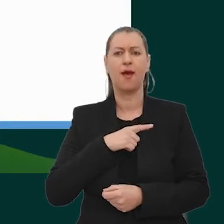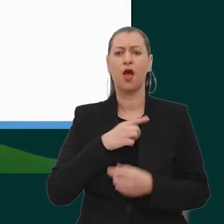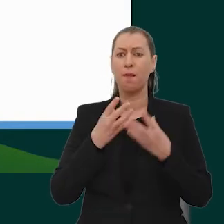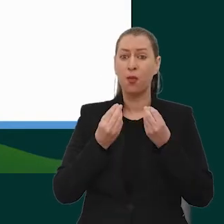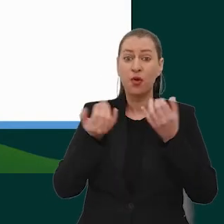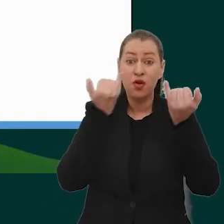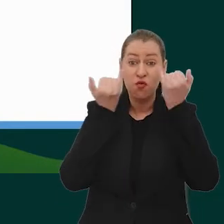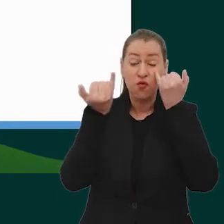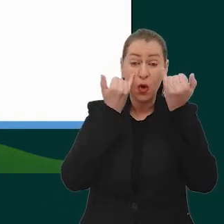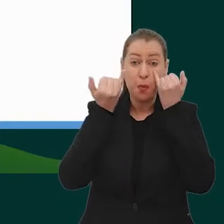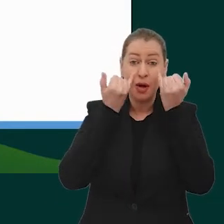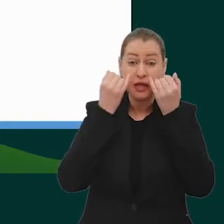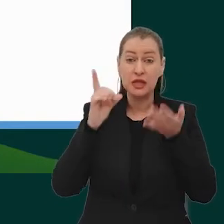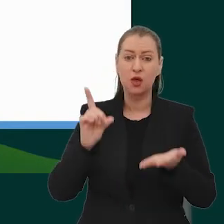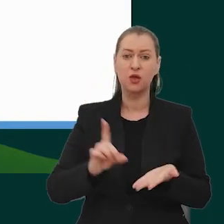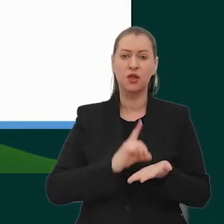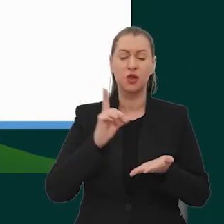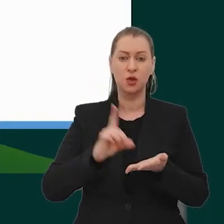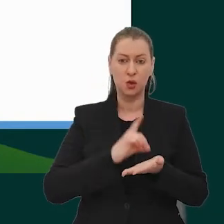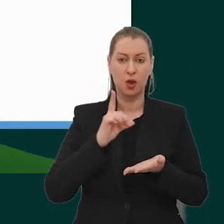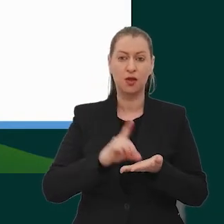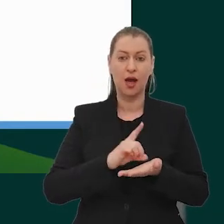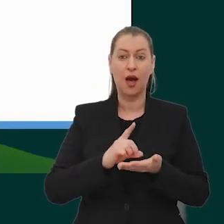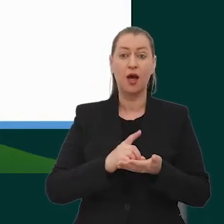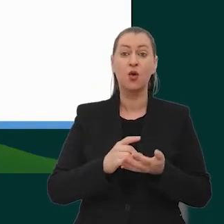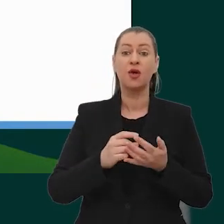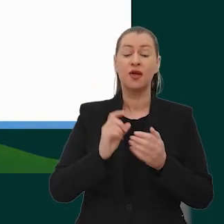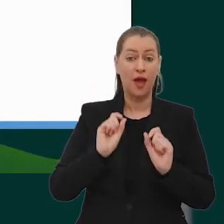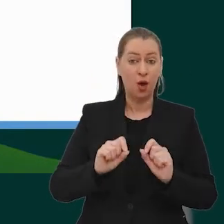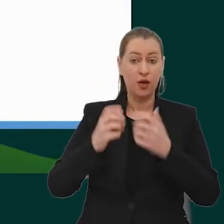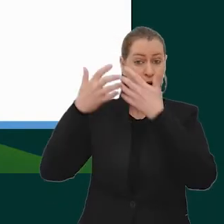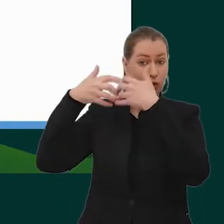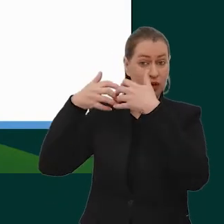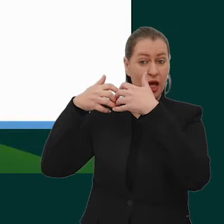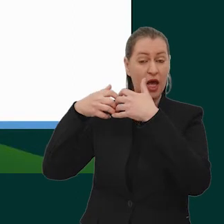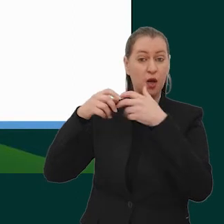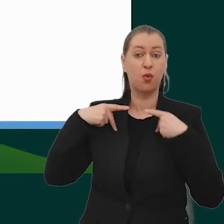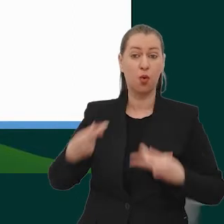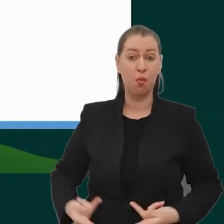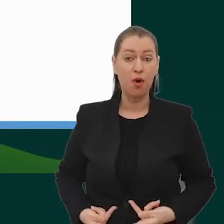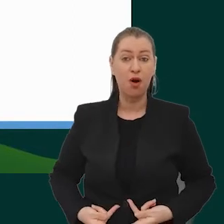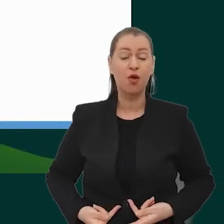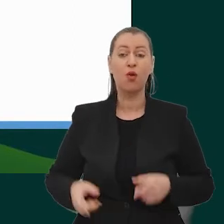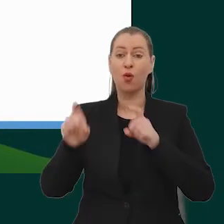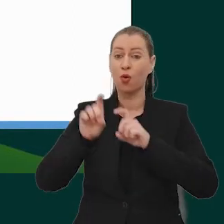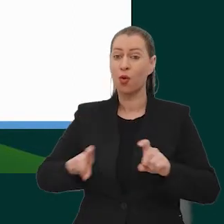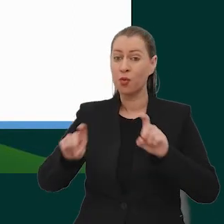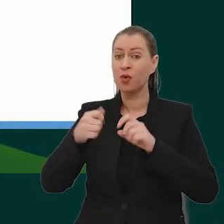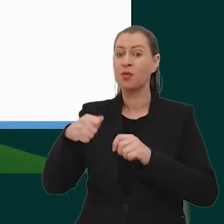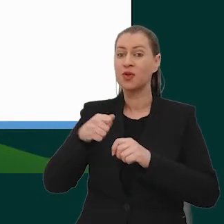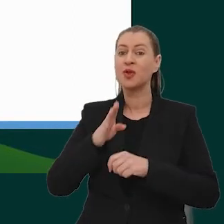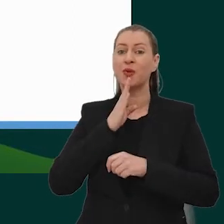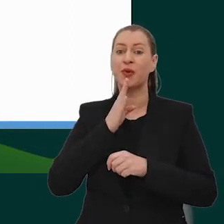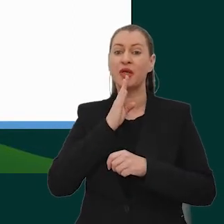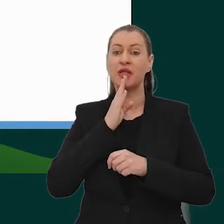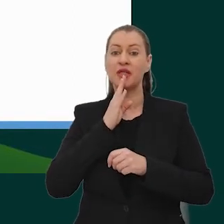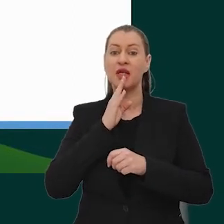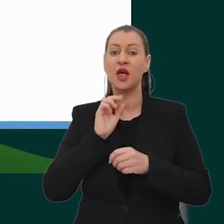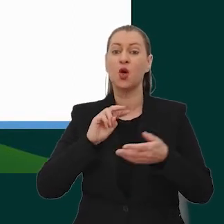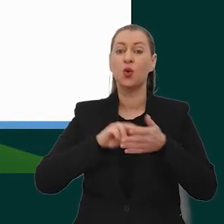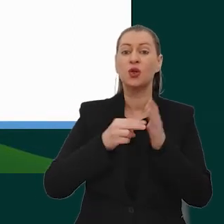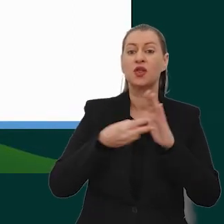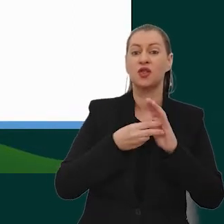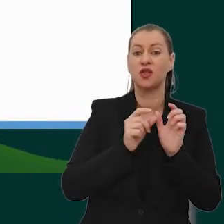milhares de informações, esse dicionário gigantesco que é o cérebro humano, o computador ainda precisa aprender a tratar as ambiguidades, que